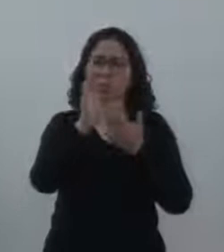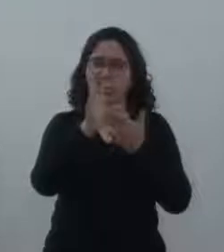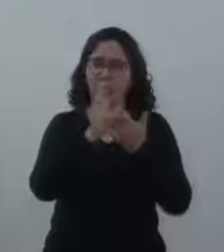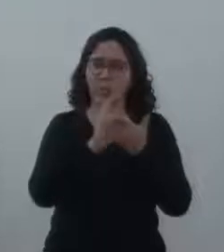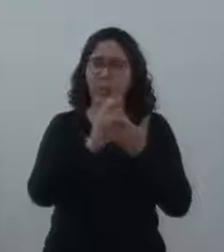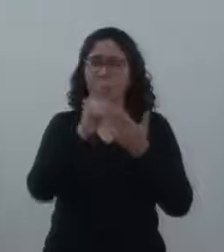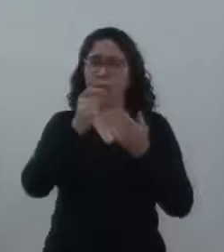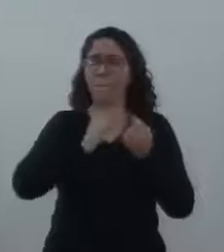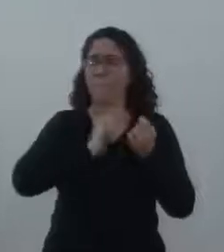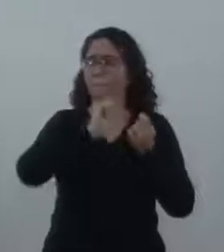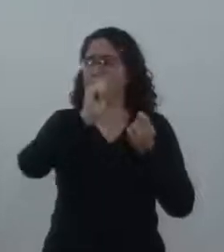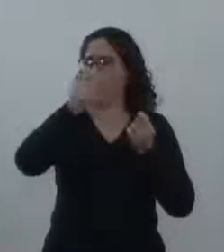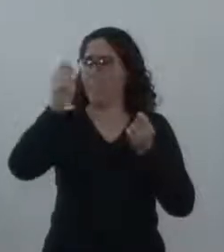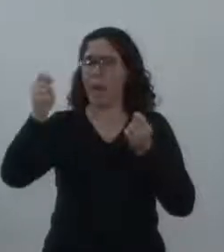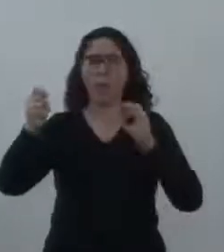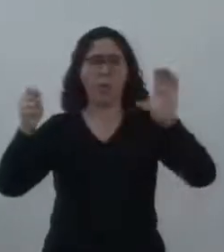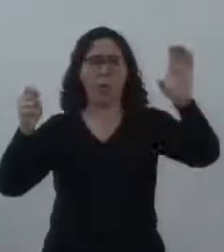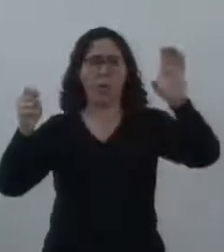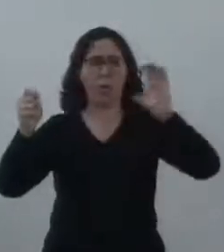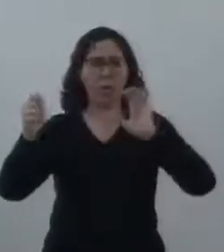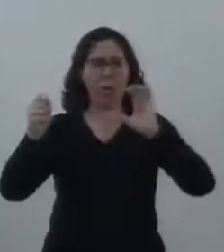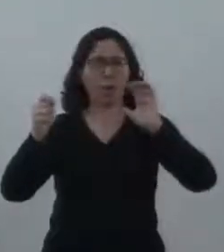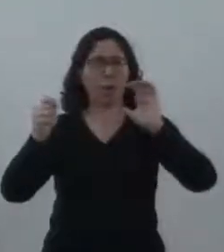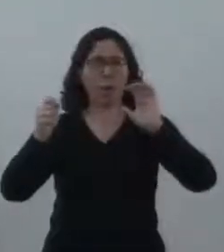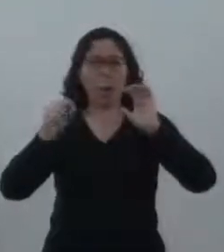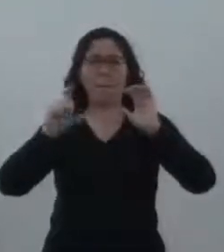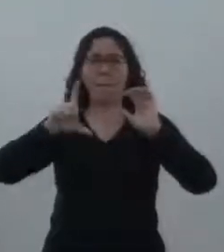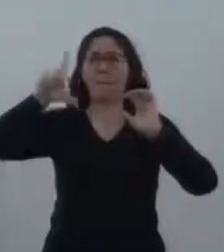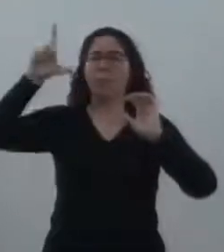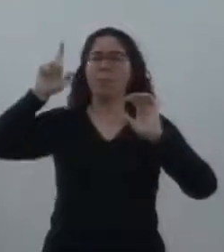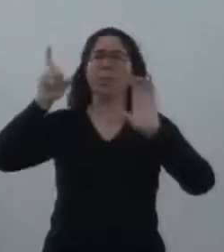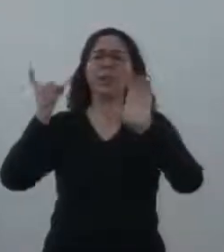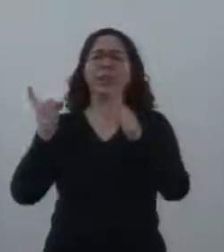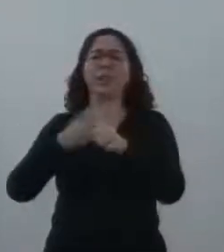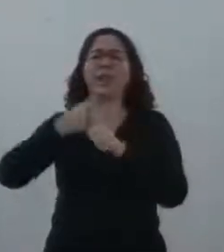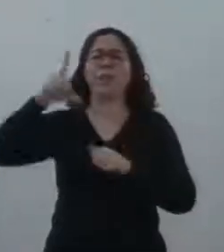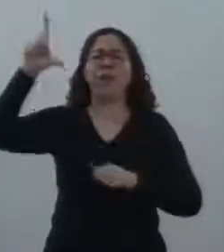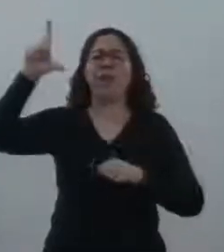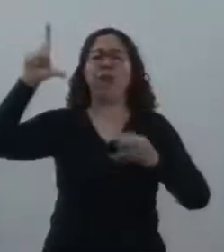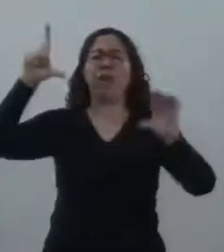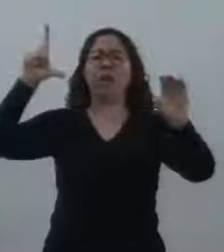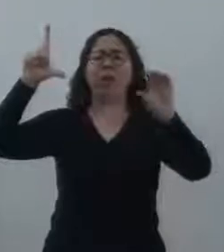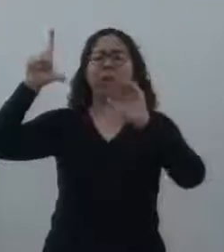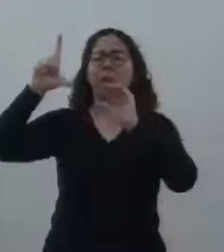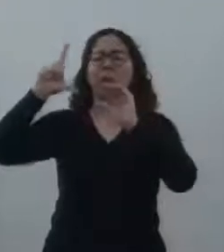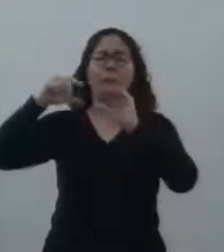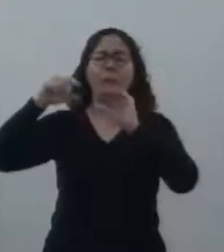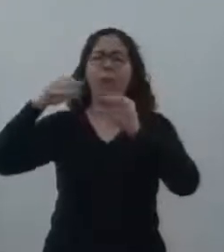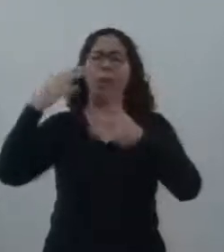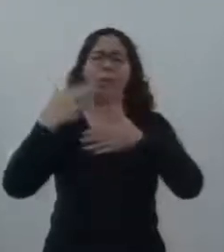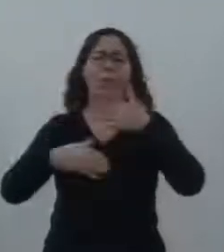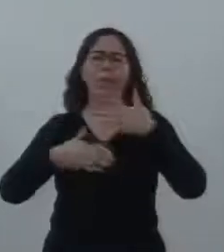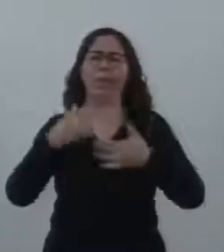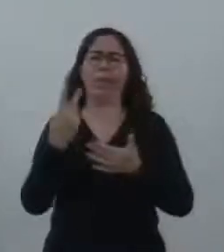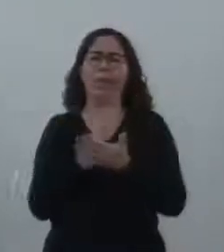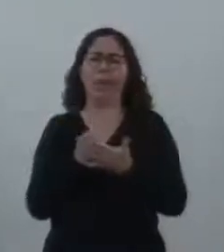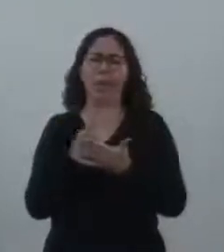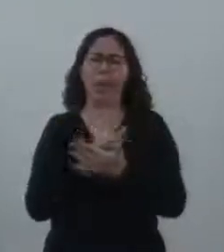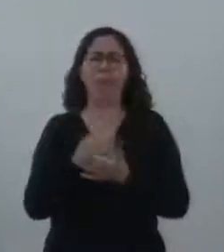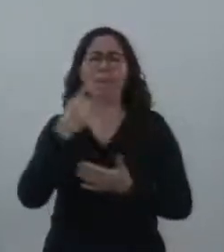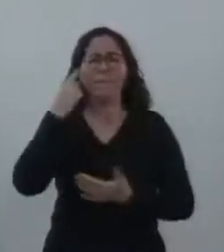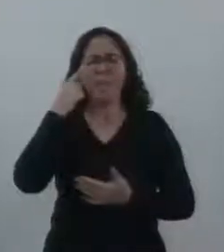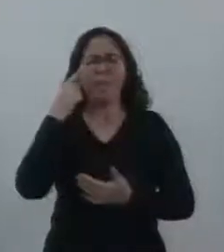pela despesa de capital, onde o limite seria 100%, ultrapassou a regra de ouro. Então, para não dizer que eu